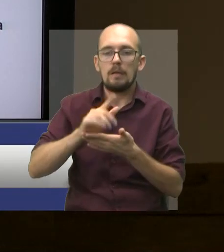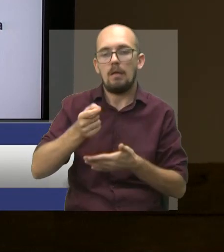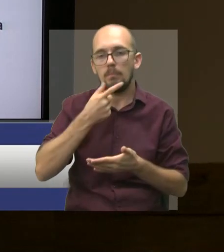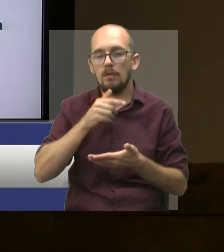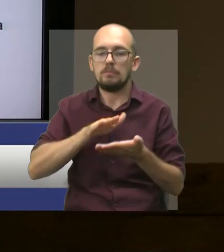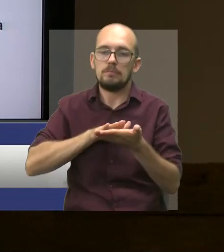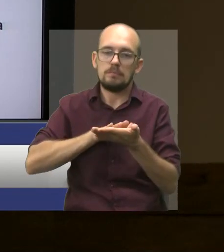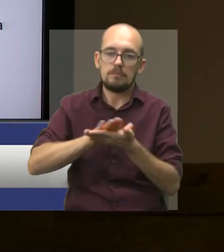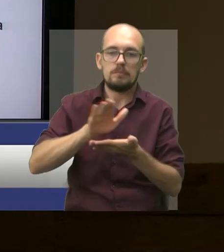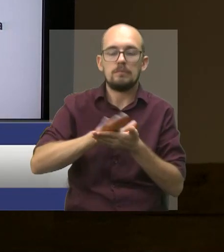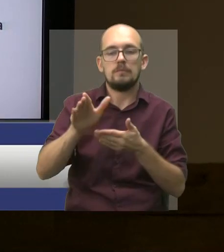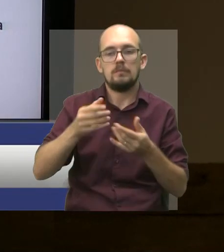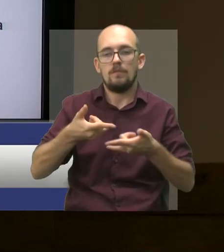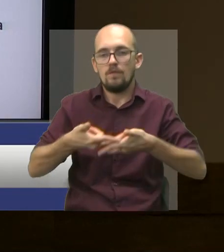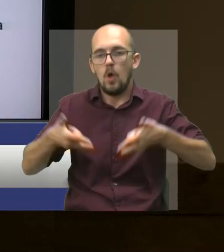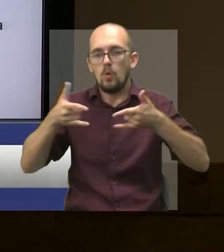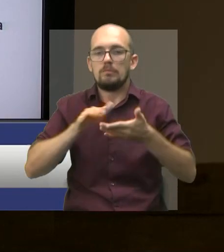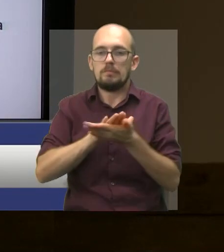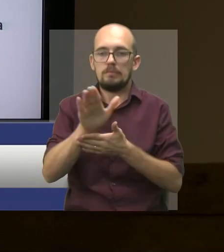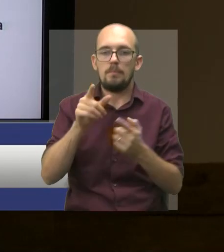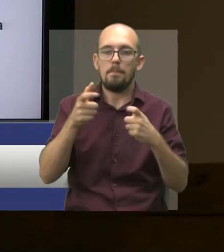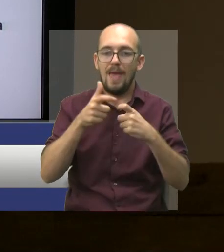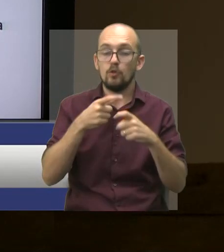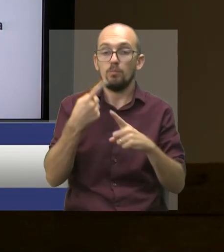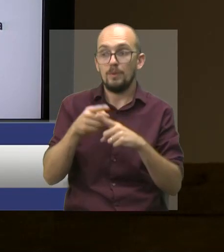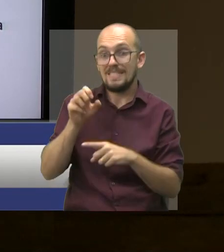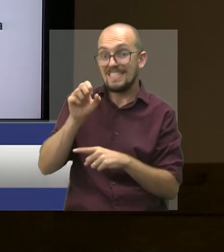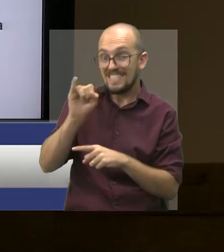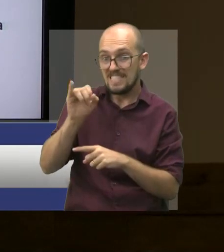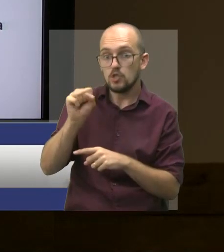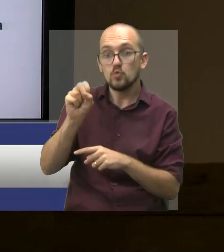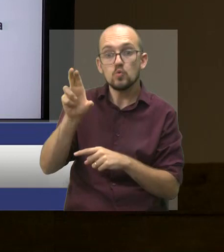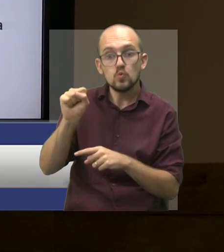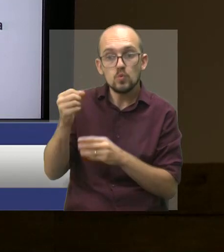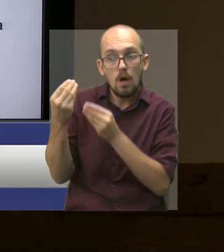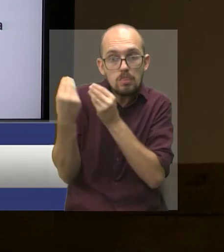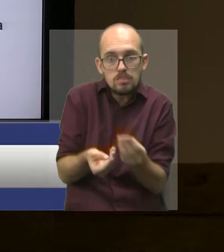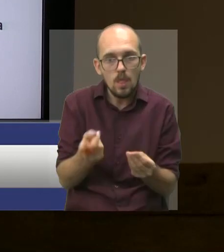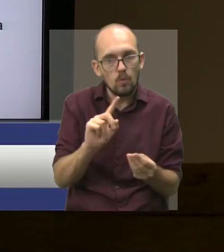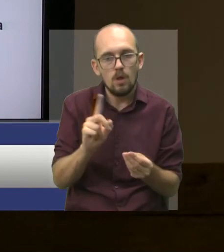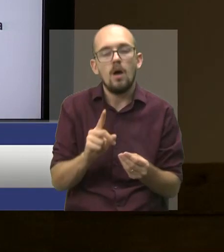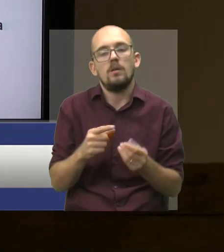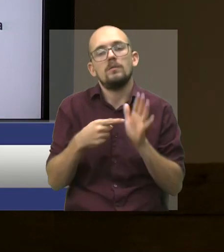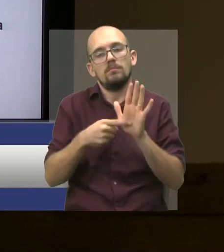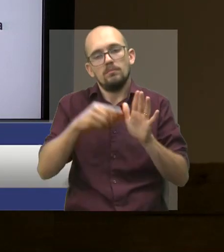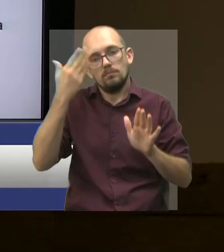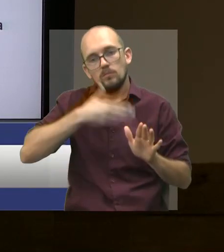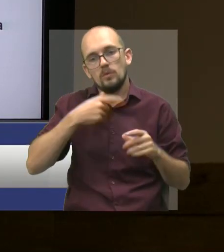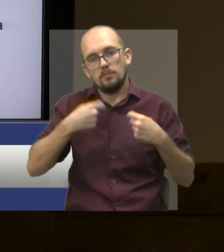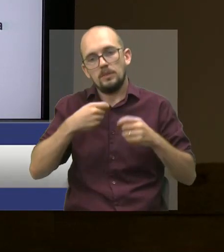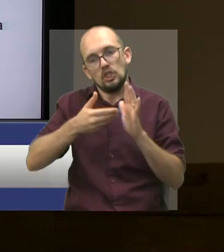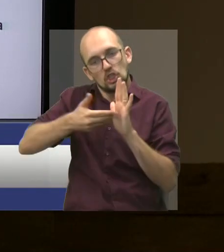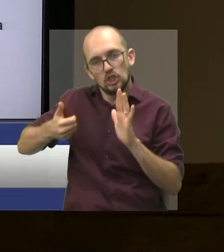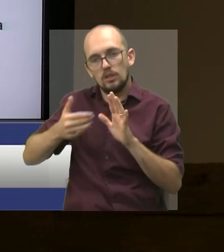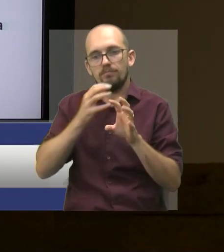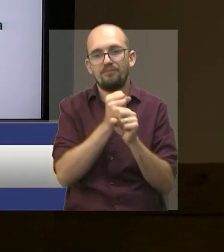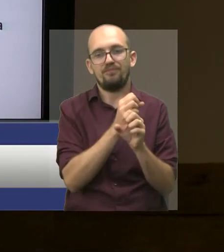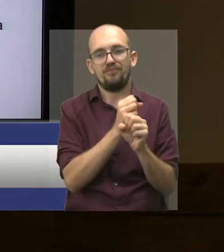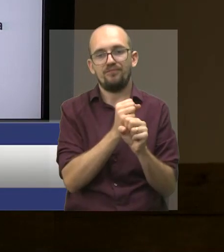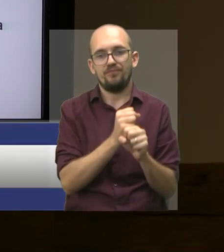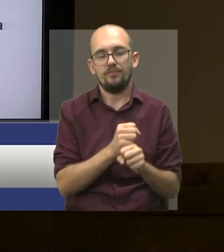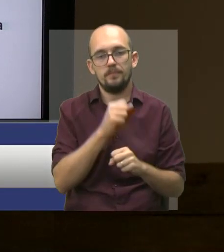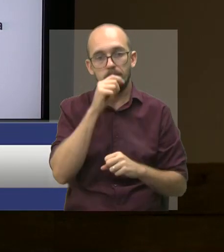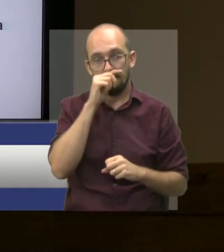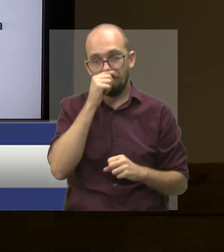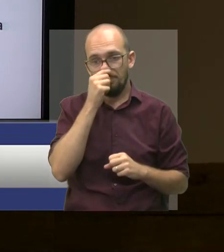consultas, porque o Serviço Público de Saúde não está fornecendo. A proposta do governo